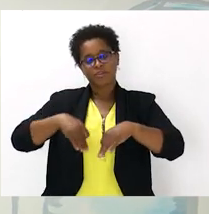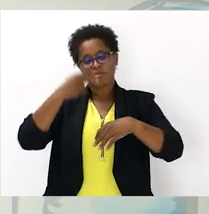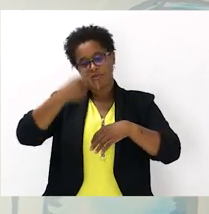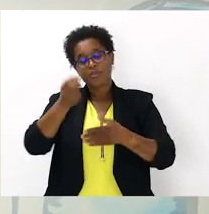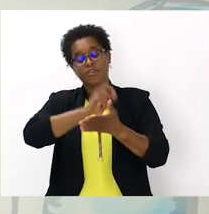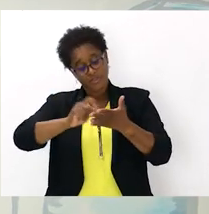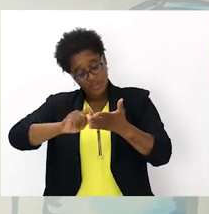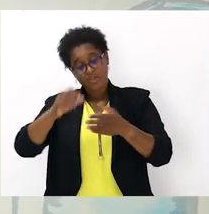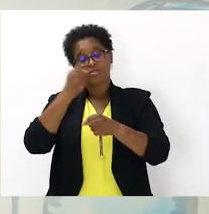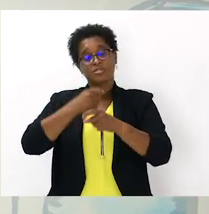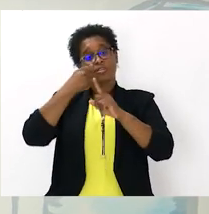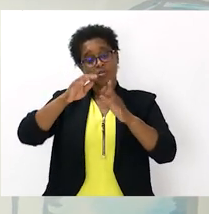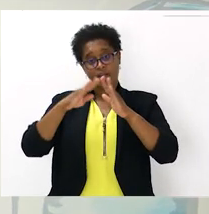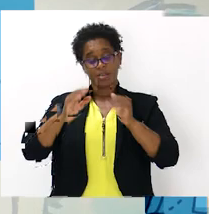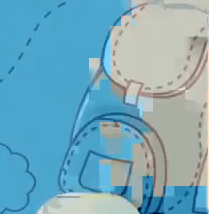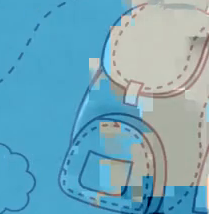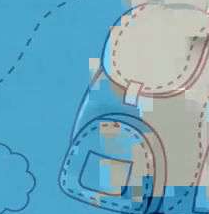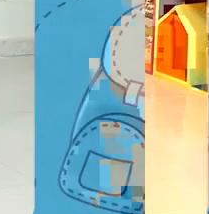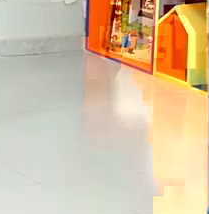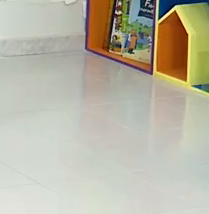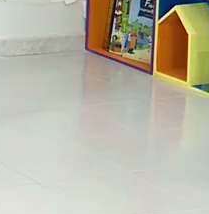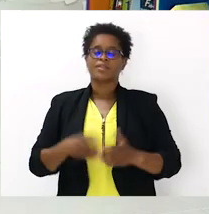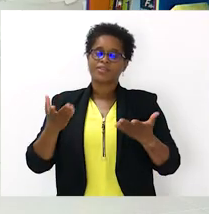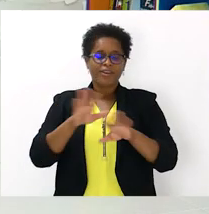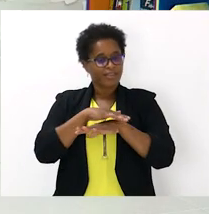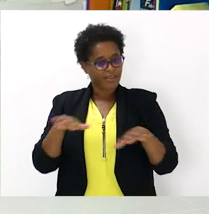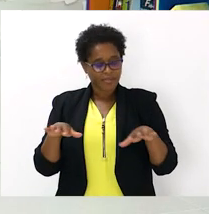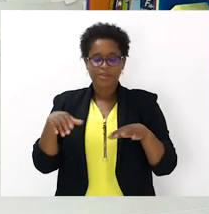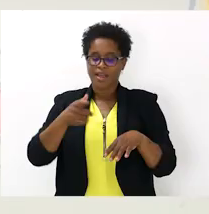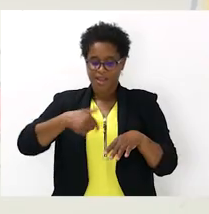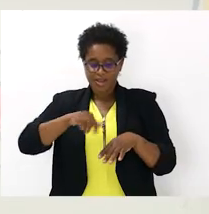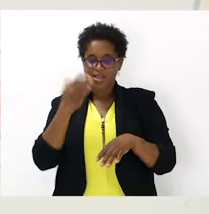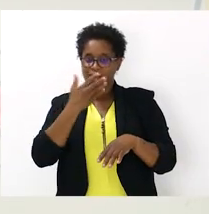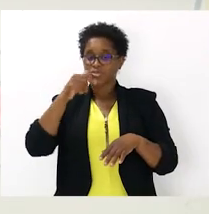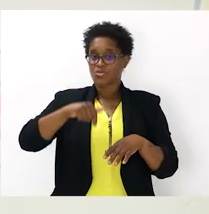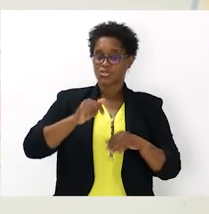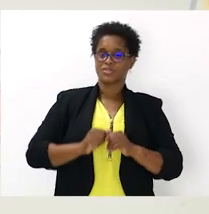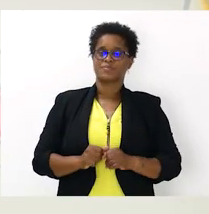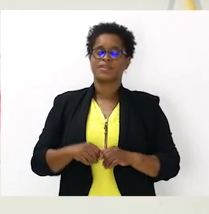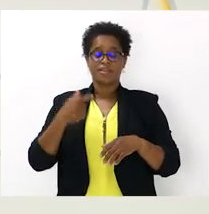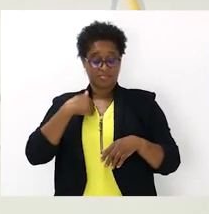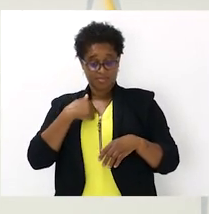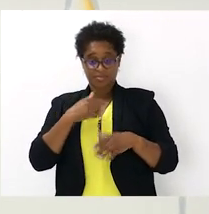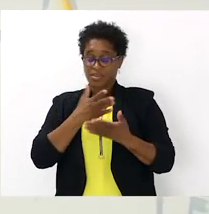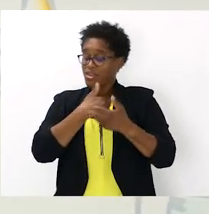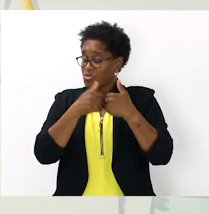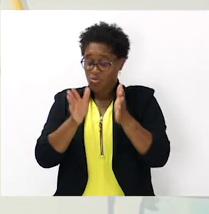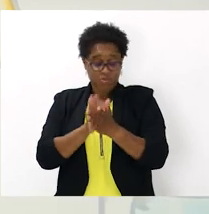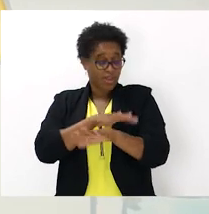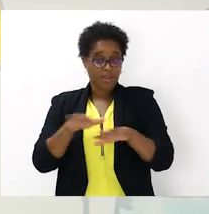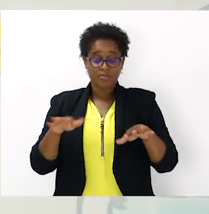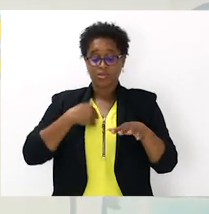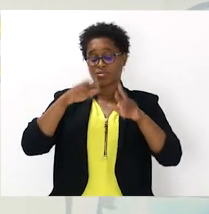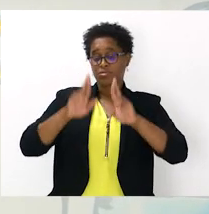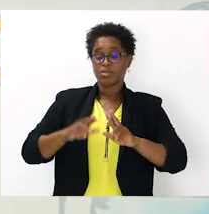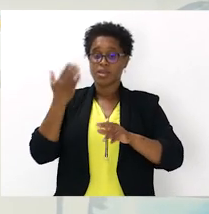ficou registado um desafio para casa. Assim foi a nossa aula de hoje. Da minha parte é tudo.